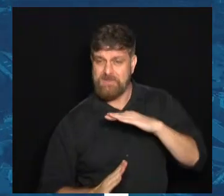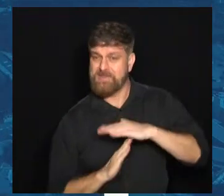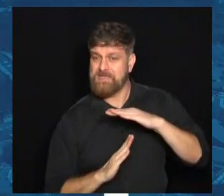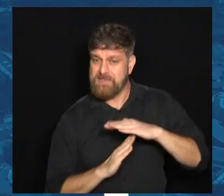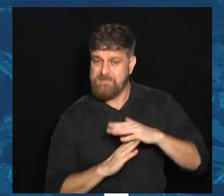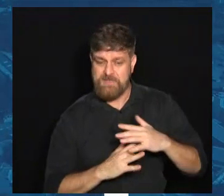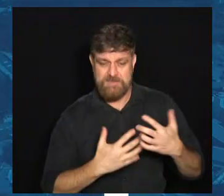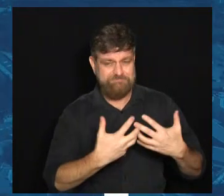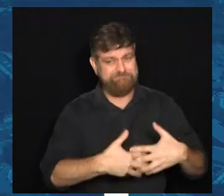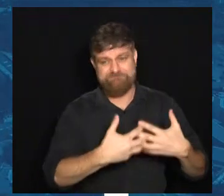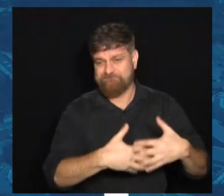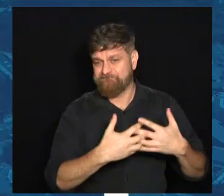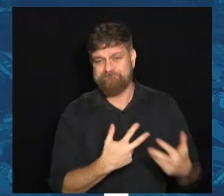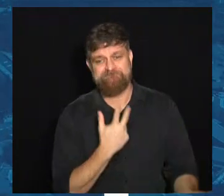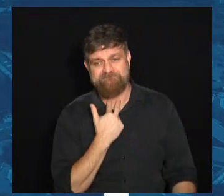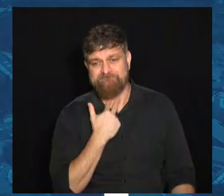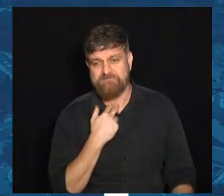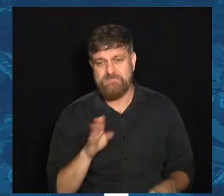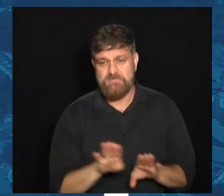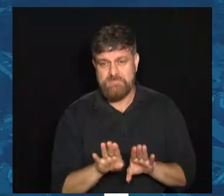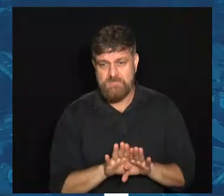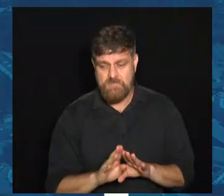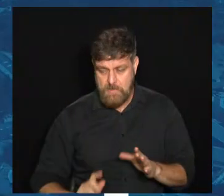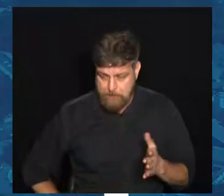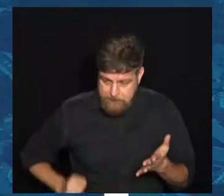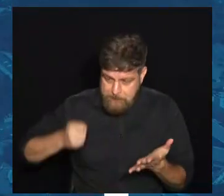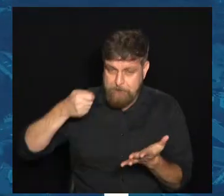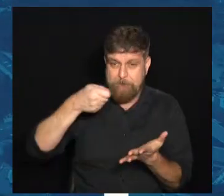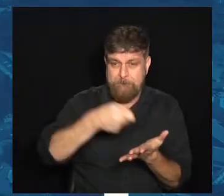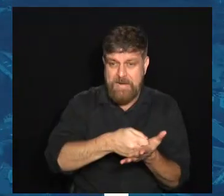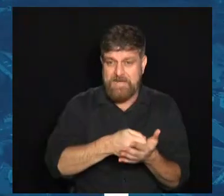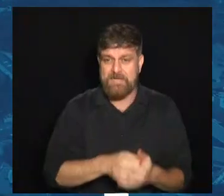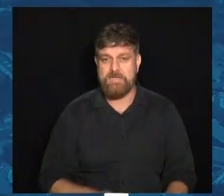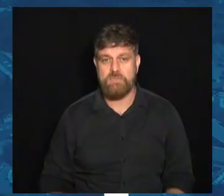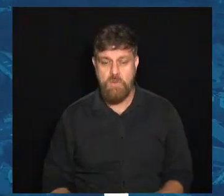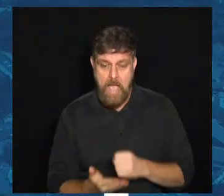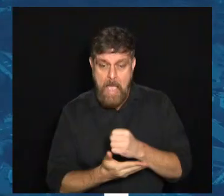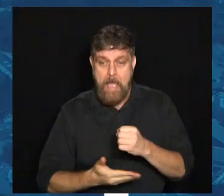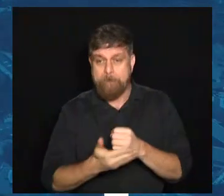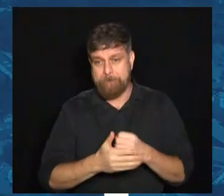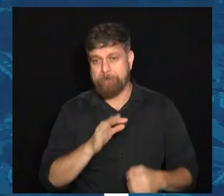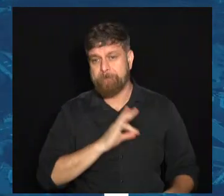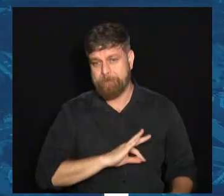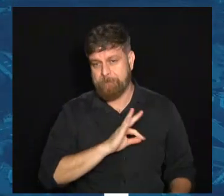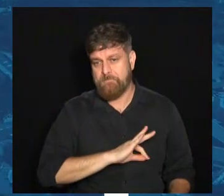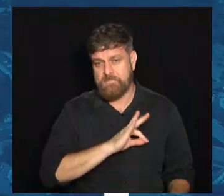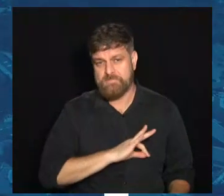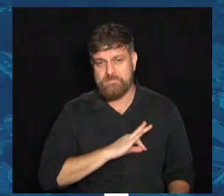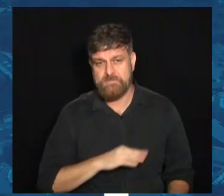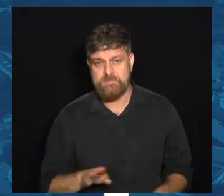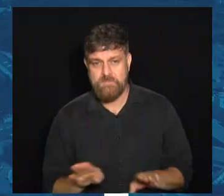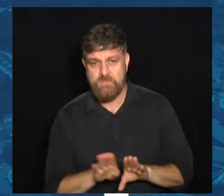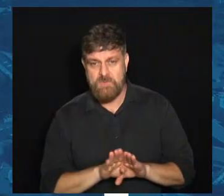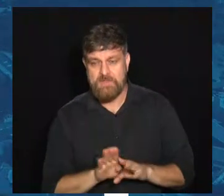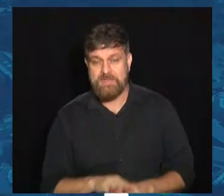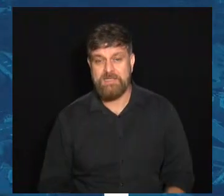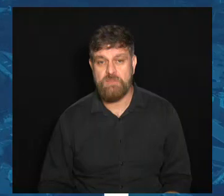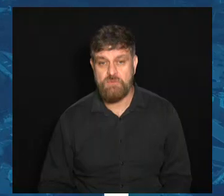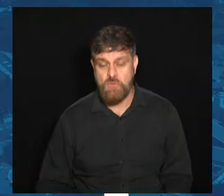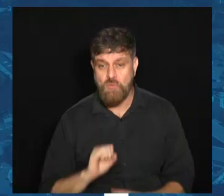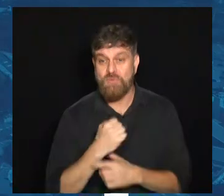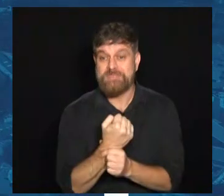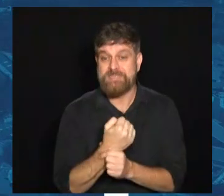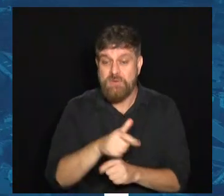suas atividades, subsidiando o pagamento de renda básica urgente por meio de seguro-desemprego aos